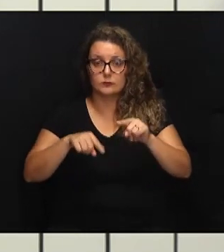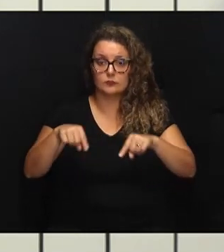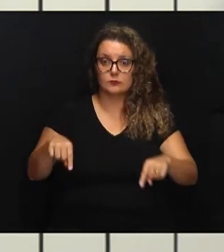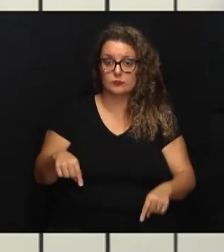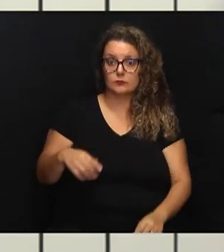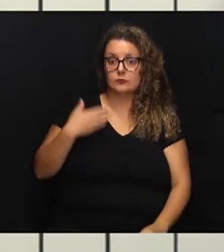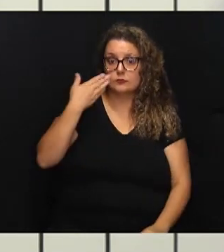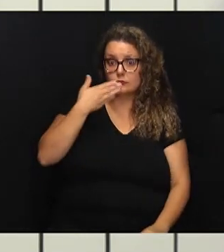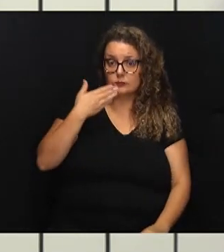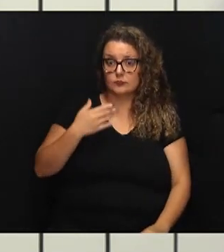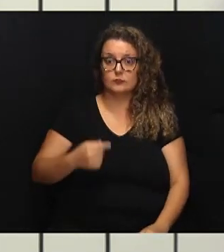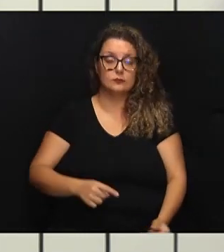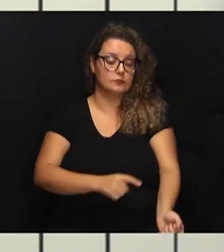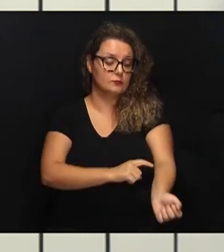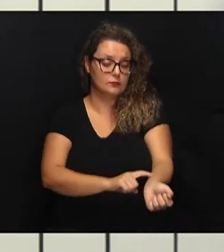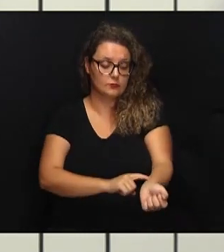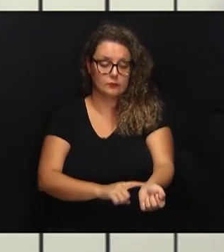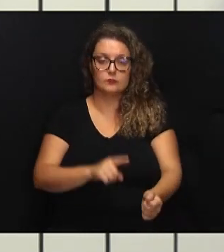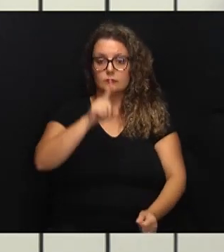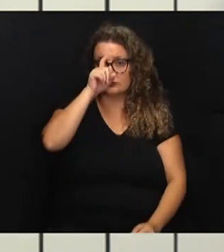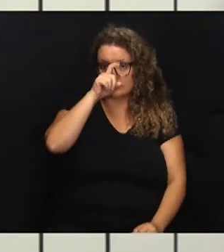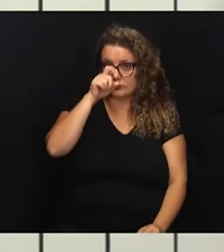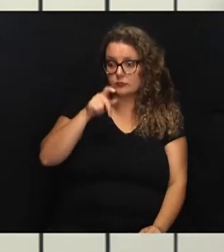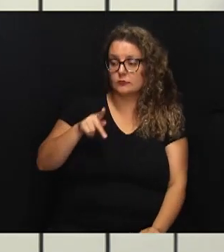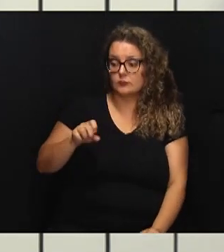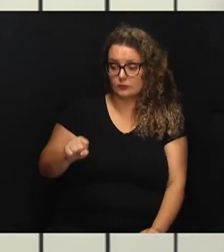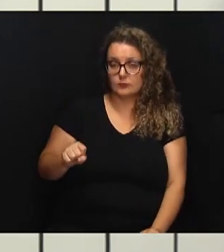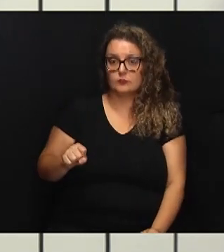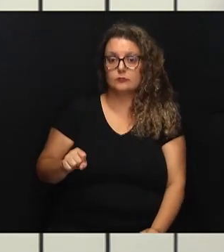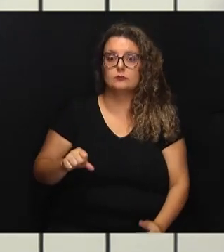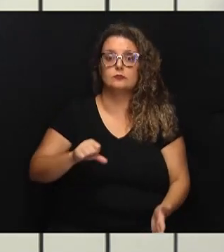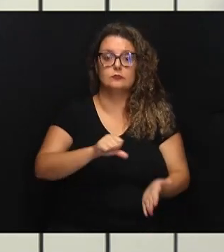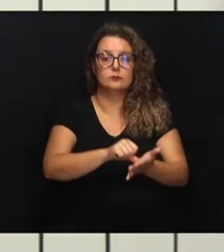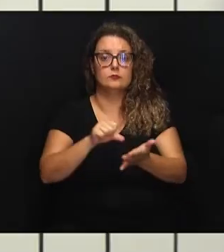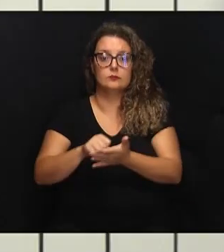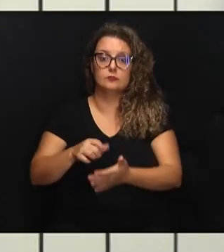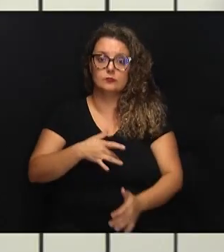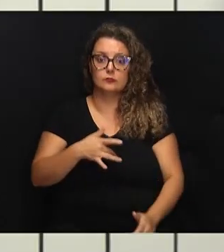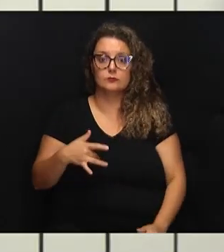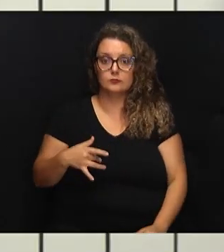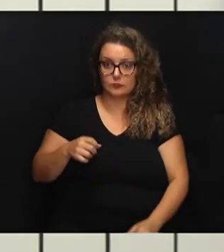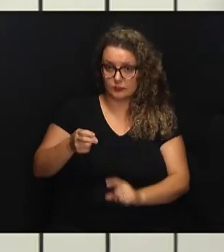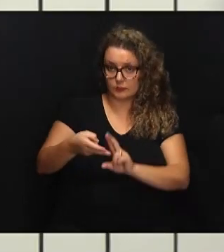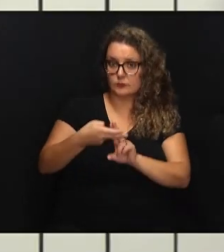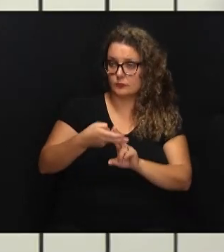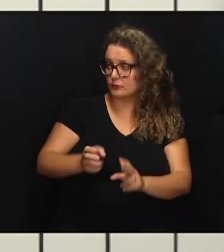no sangue em hospitais, pronto-socorros e unidades de saúde do SUS.